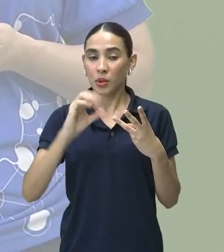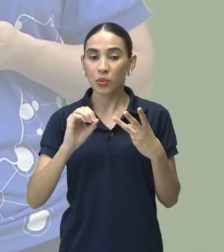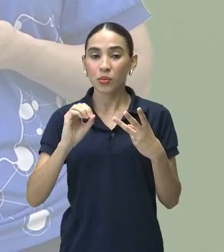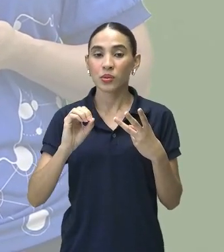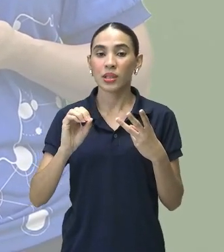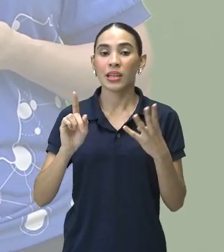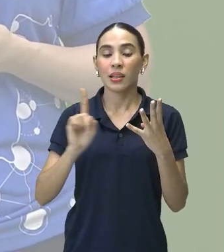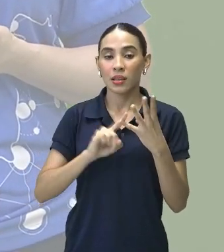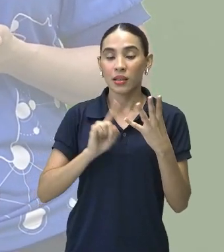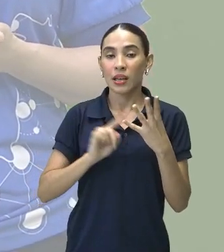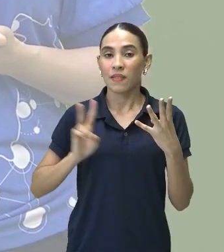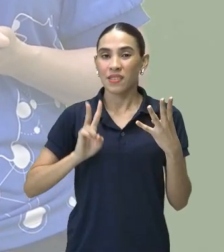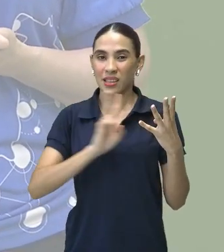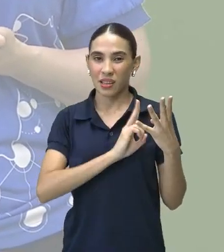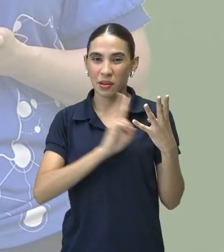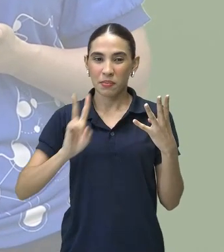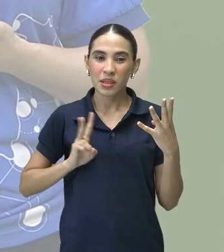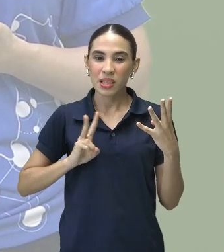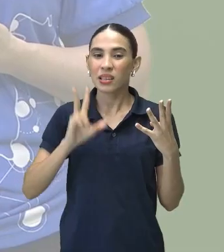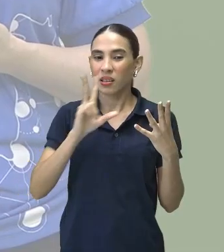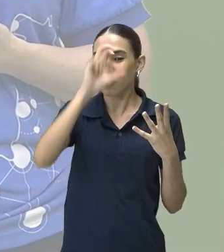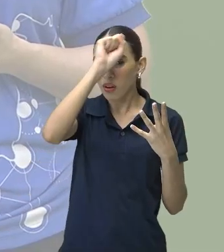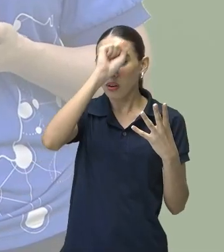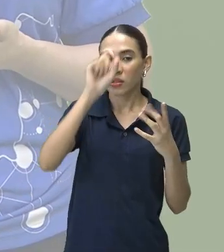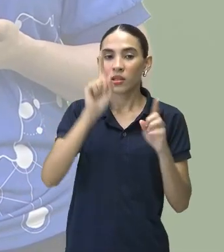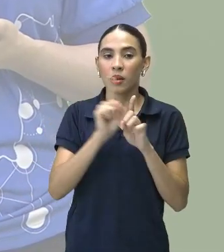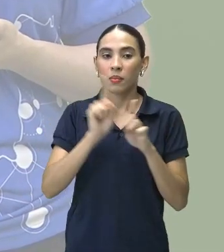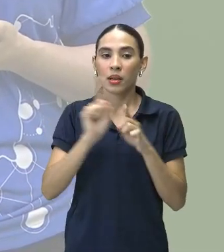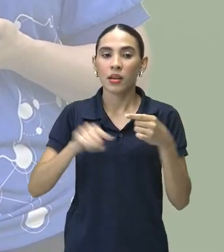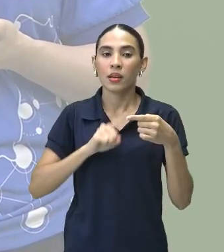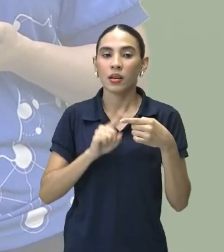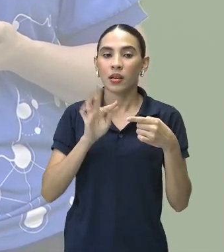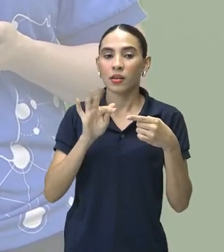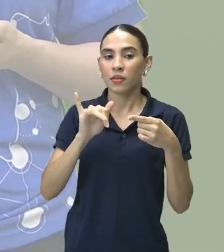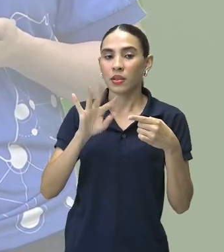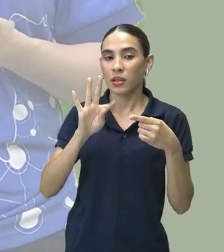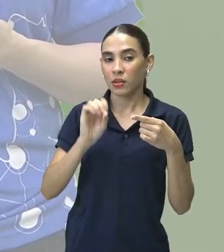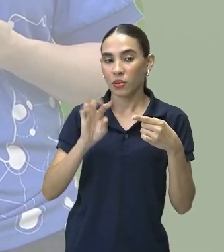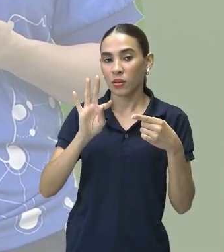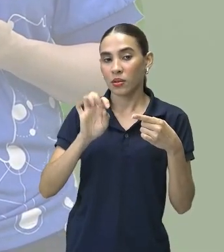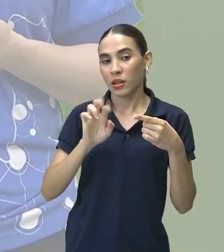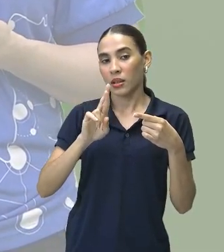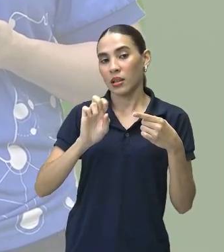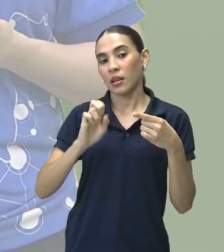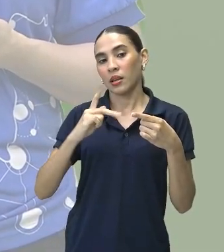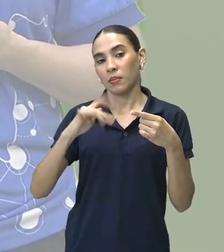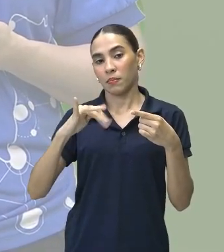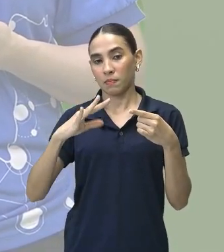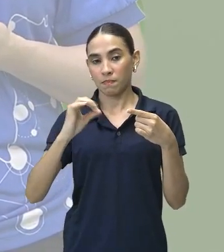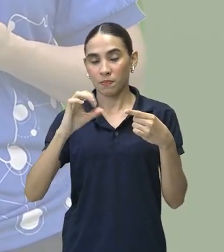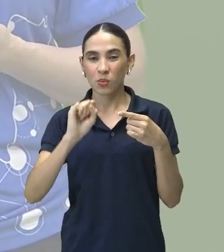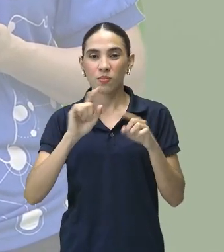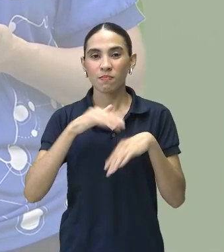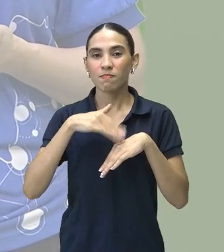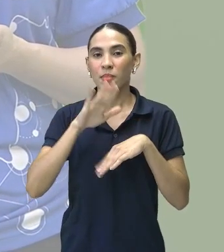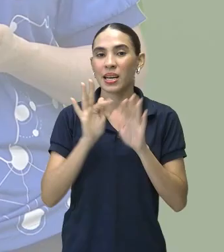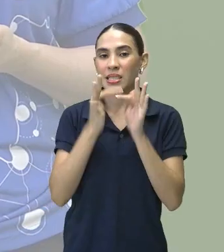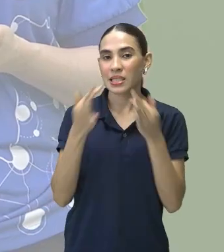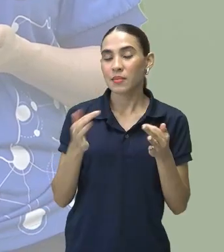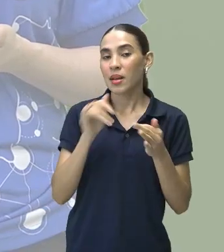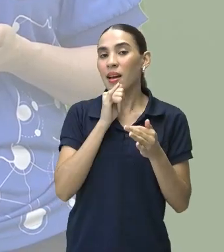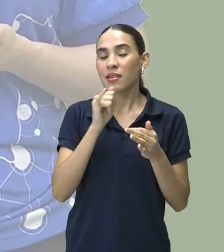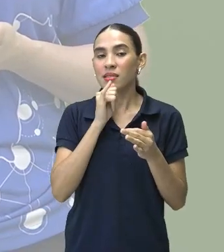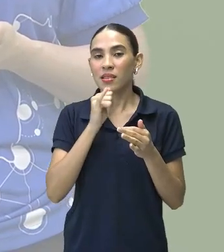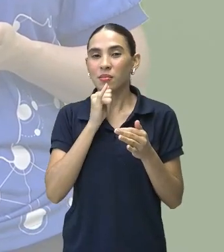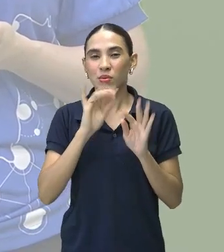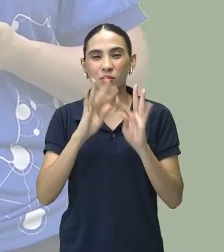Sim, fitoterápicos, embora sejam medicamentos, né, à base de substâncias mais simples, como